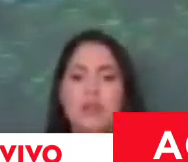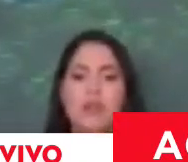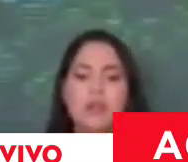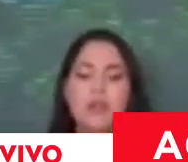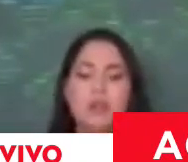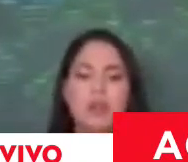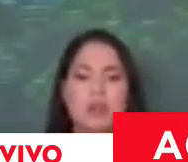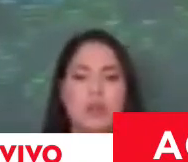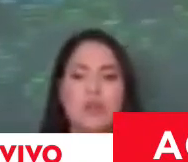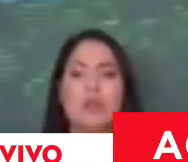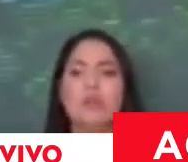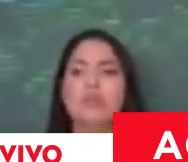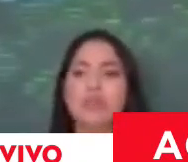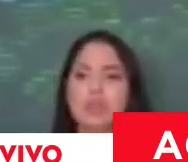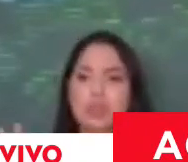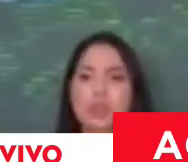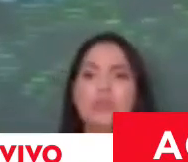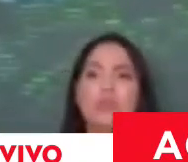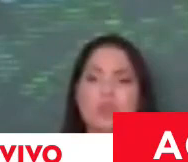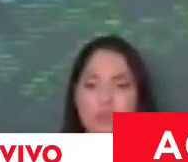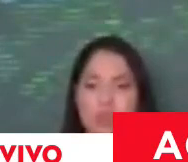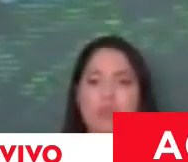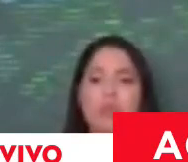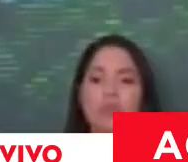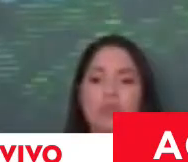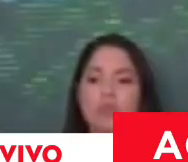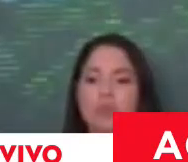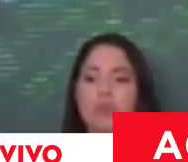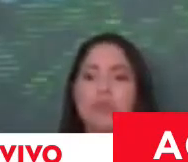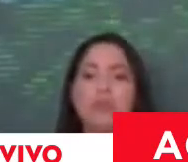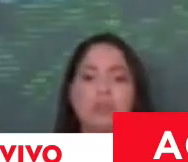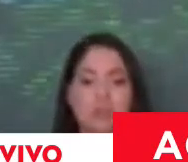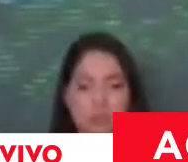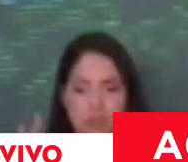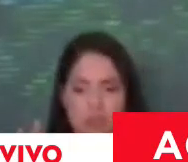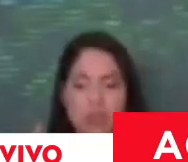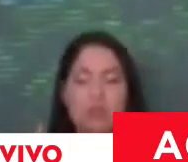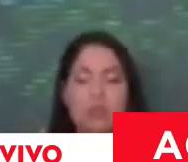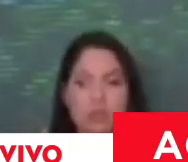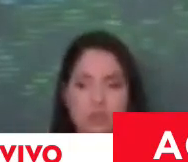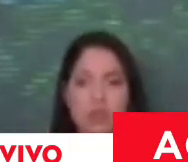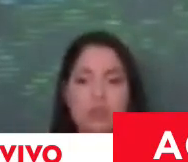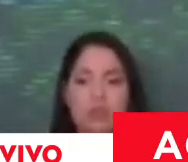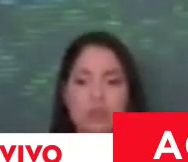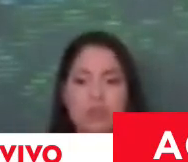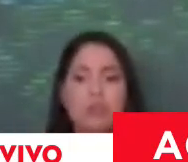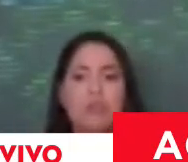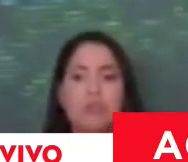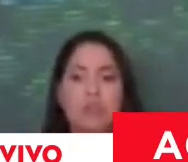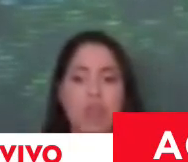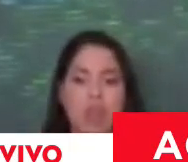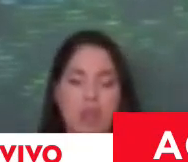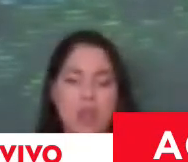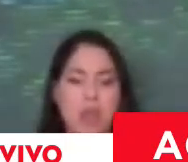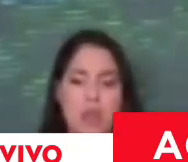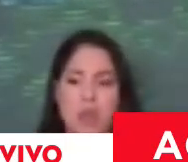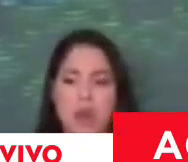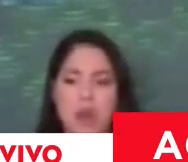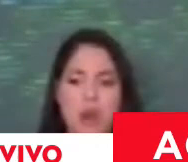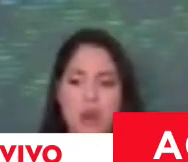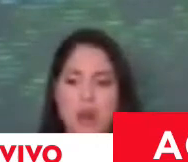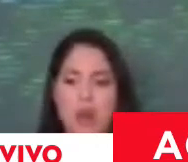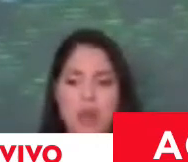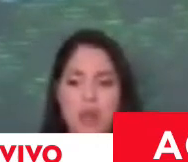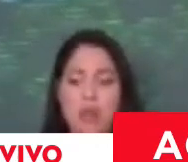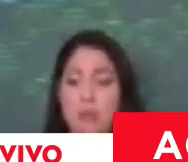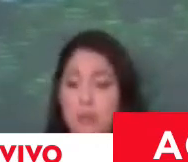essas novas tecnologias são instrumentos que podem e vêm sendo manipulados por quem